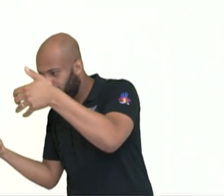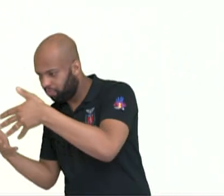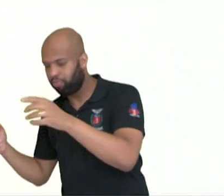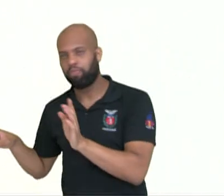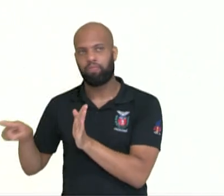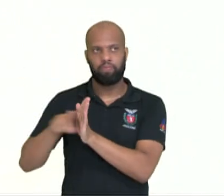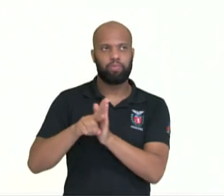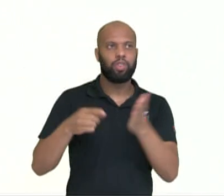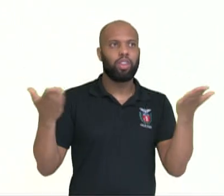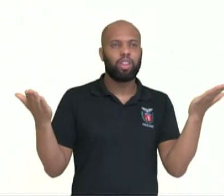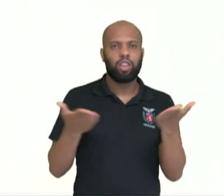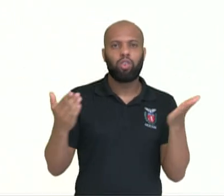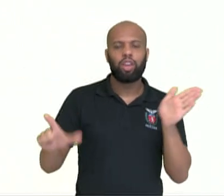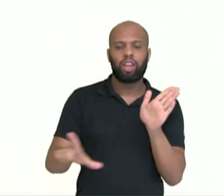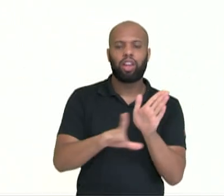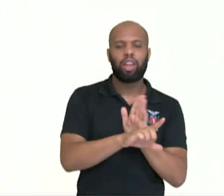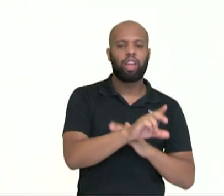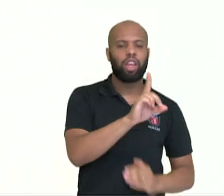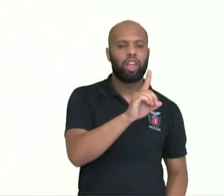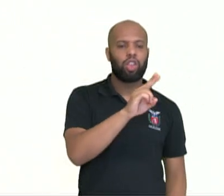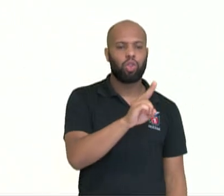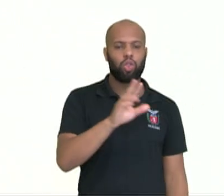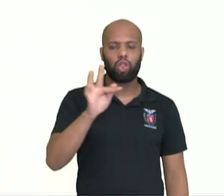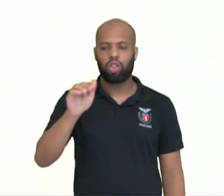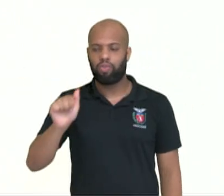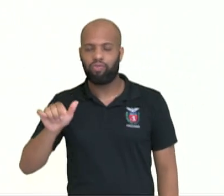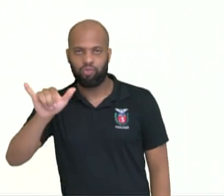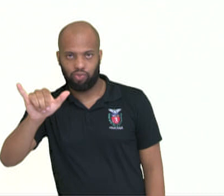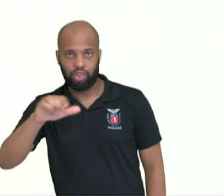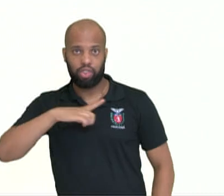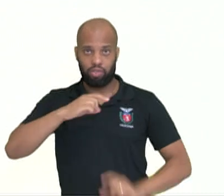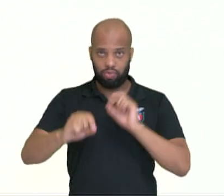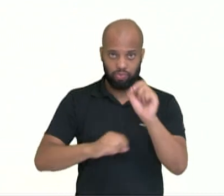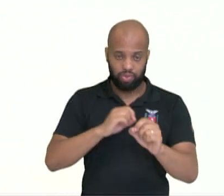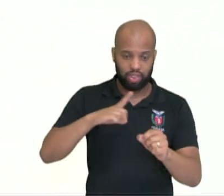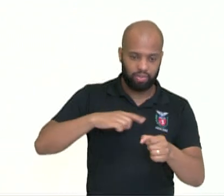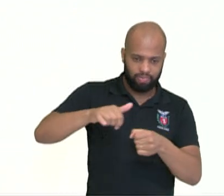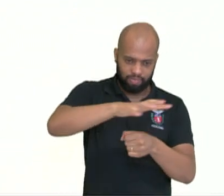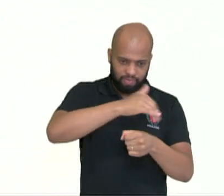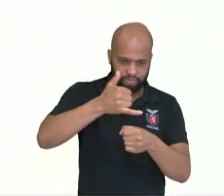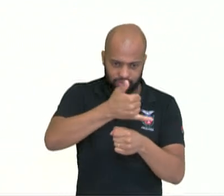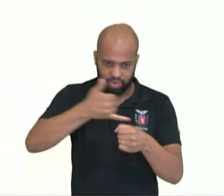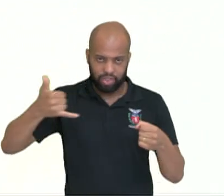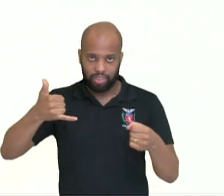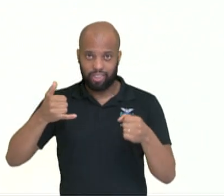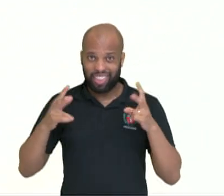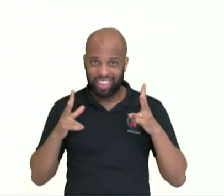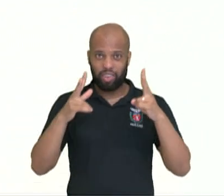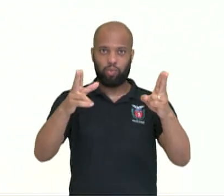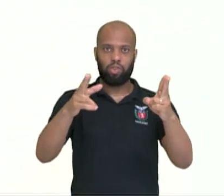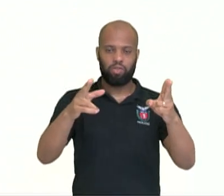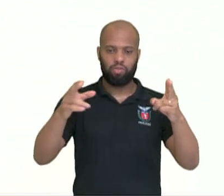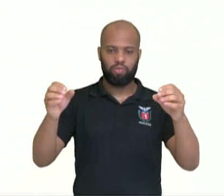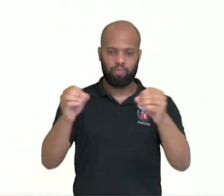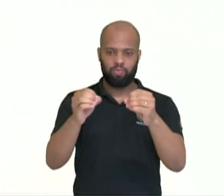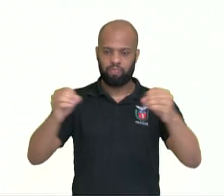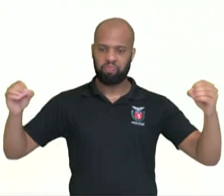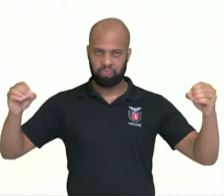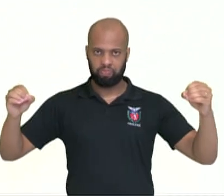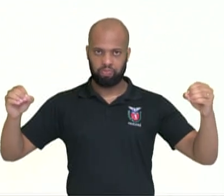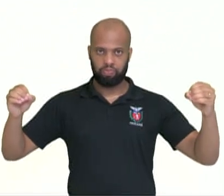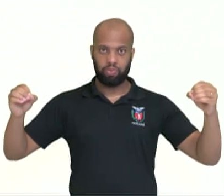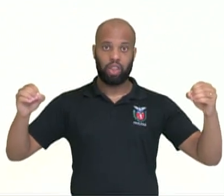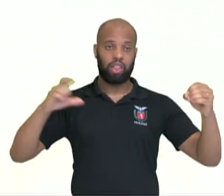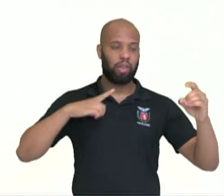Lei de Diffie. Cargas elétricas de mesmo sinal se repelem. Positivo com positivo se repele,